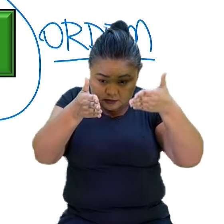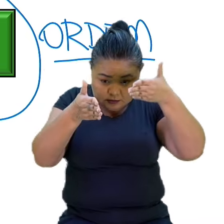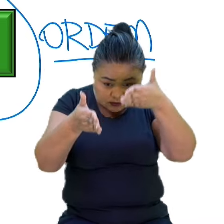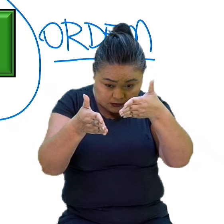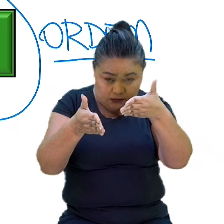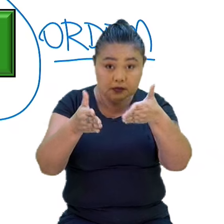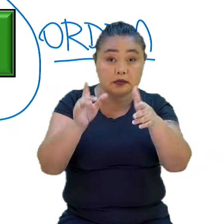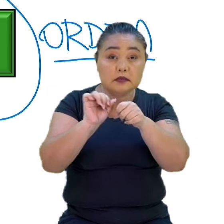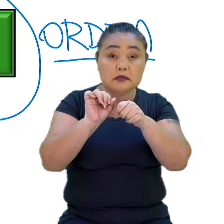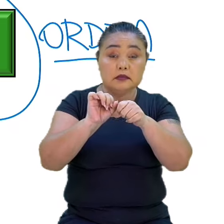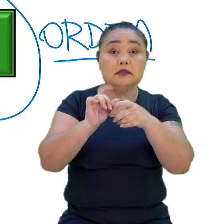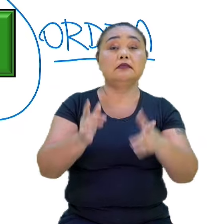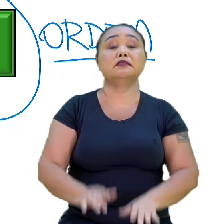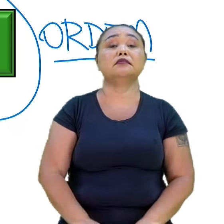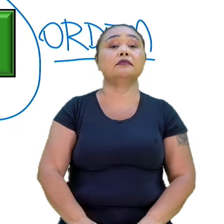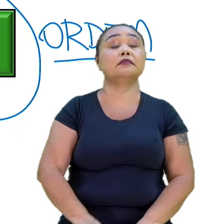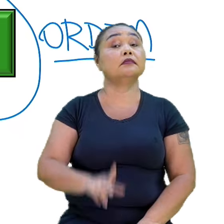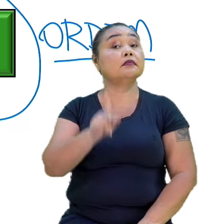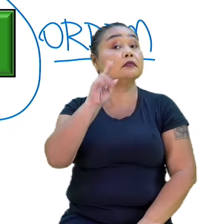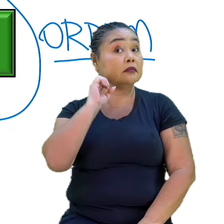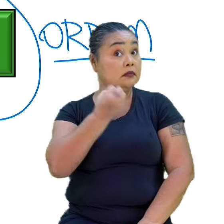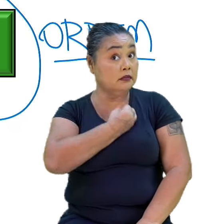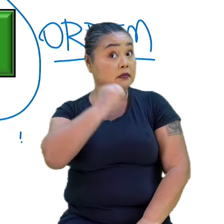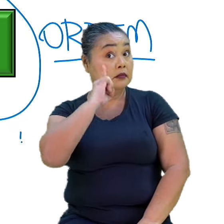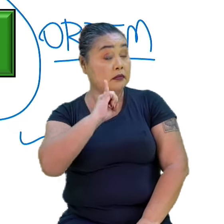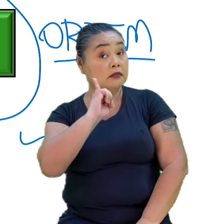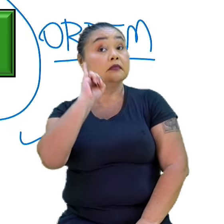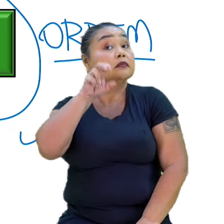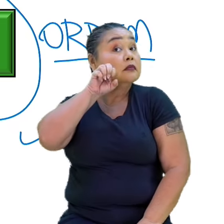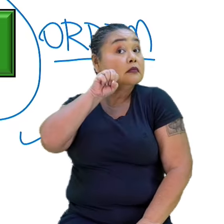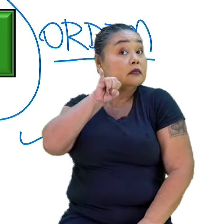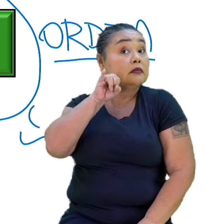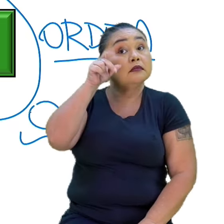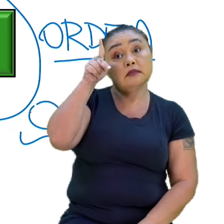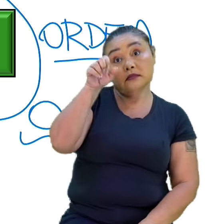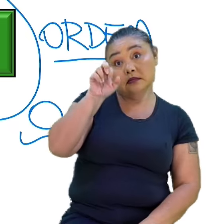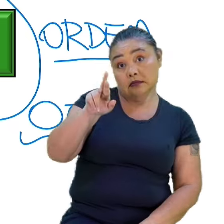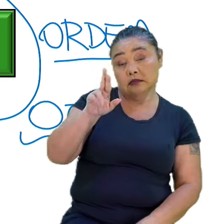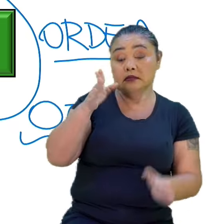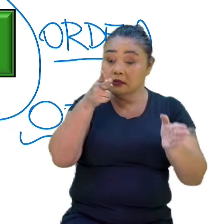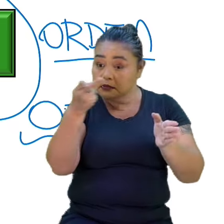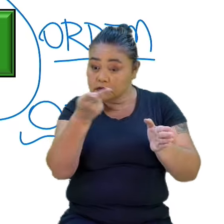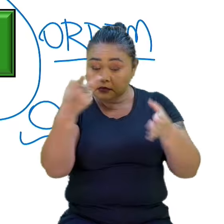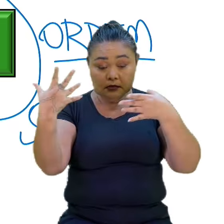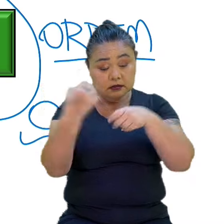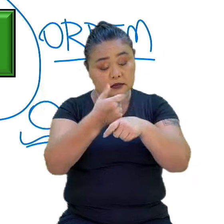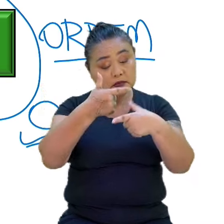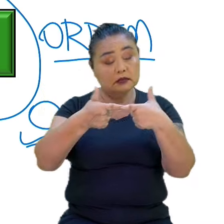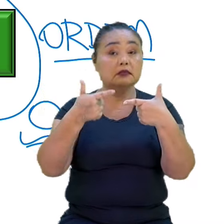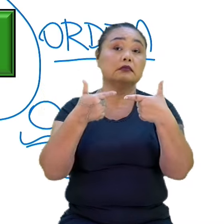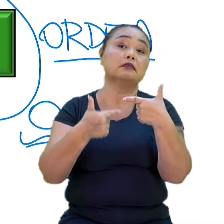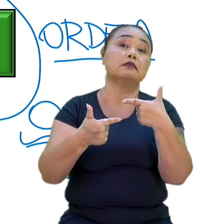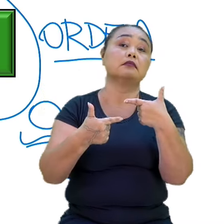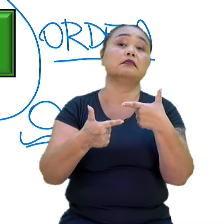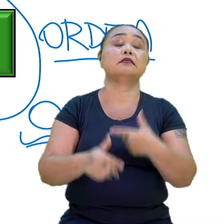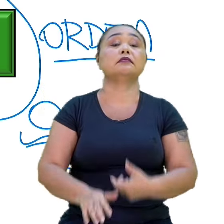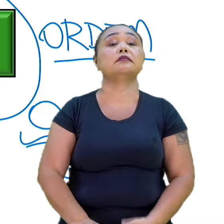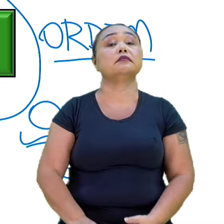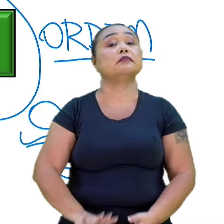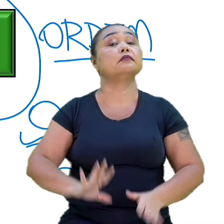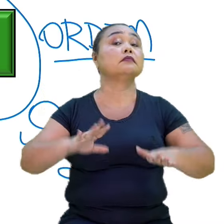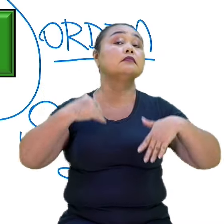quantidade de elementos for ímpar se for par a gente vai precisar pegar os dois elementos que estão no meio somar e dividir por dois